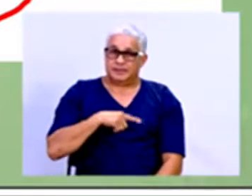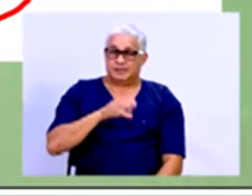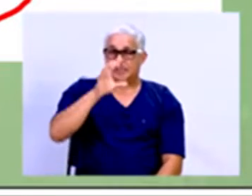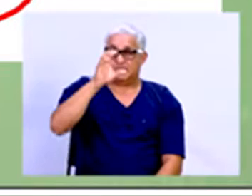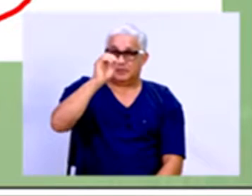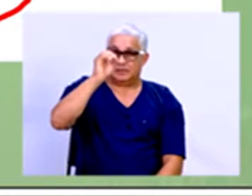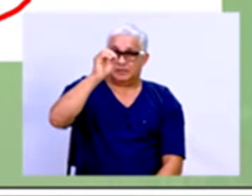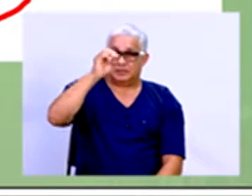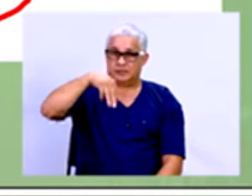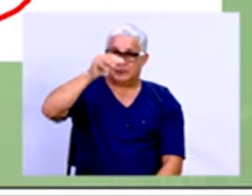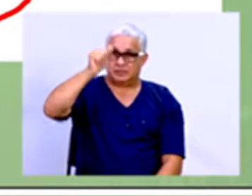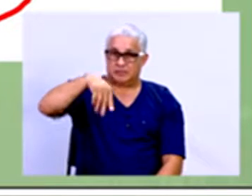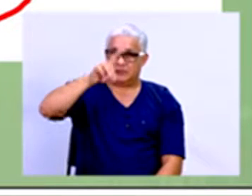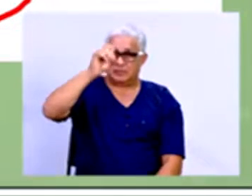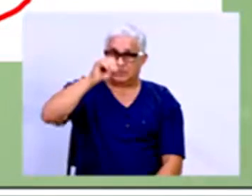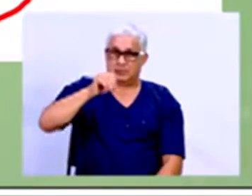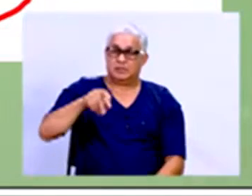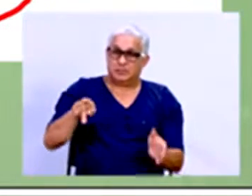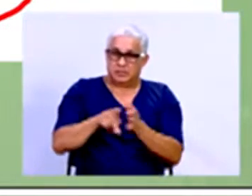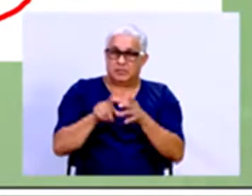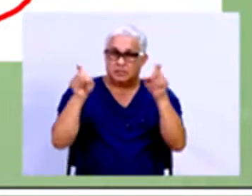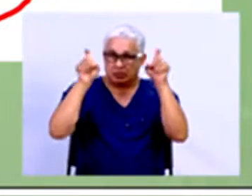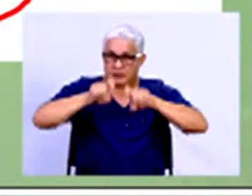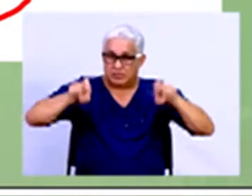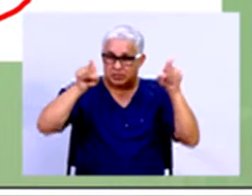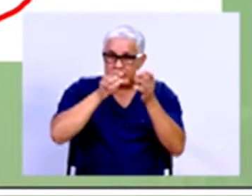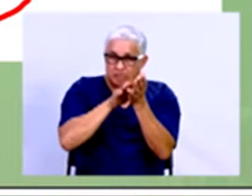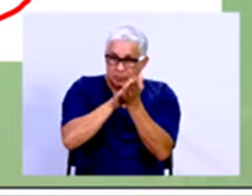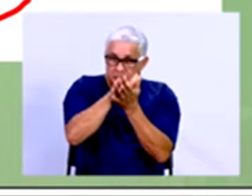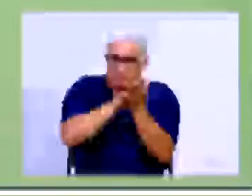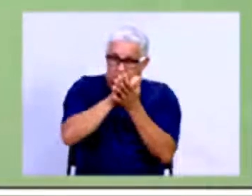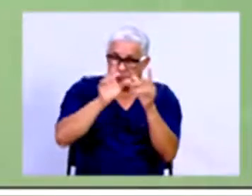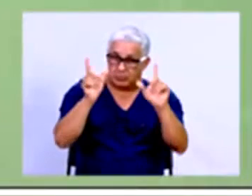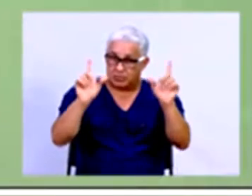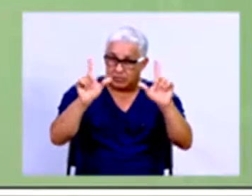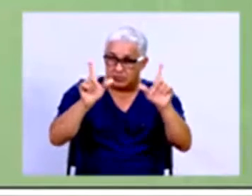comando de impressão em tela, certo?